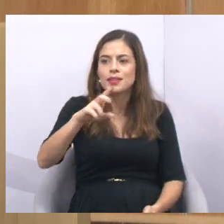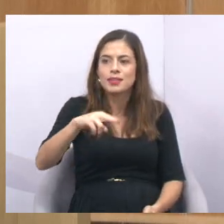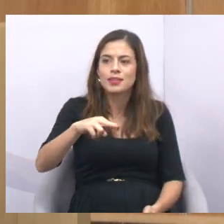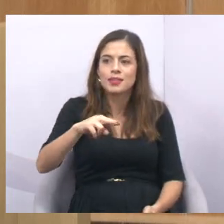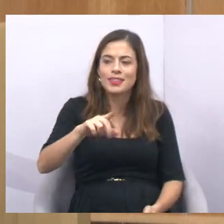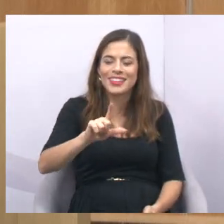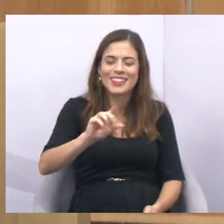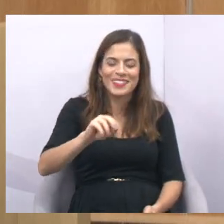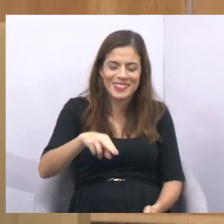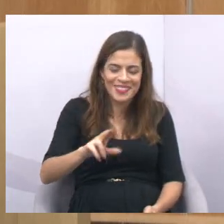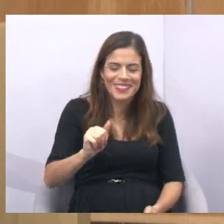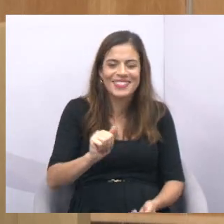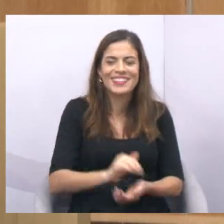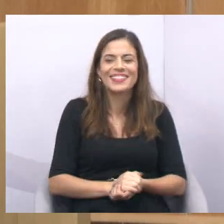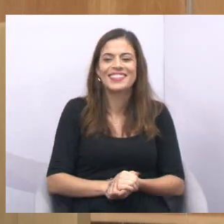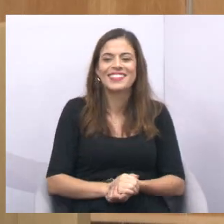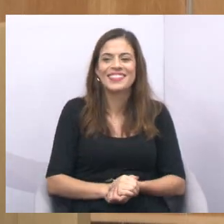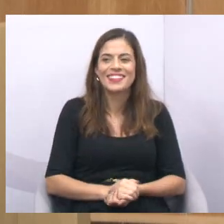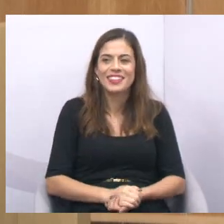engolir, né? Entendeu?